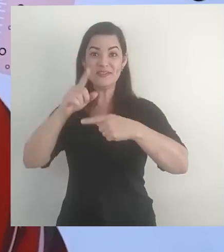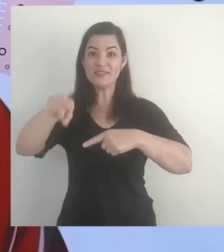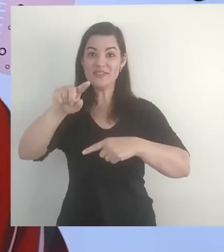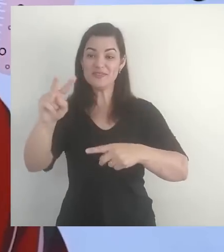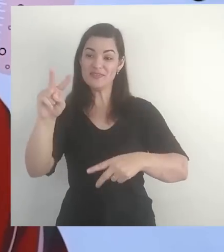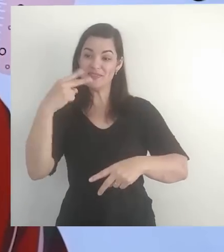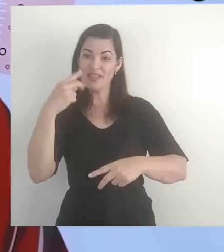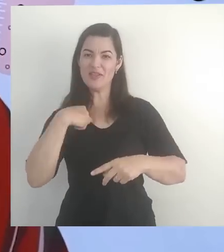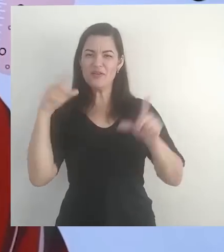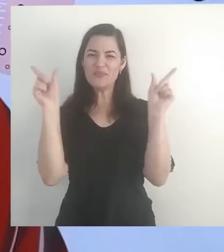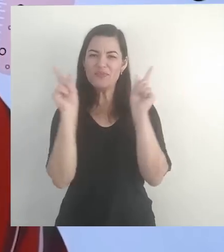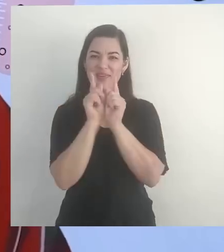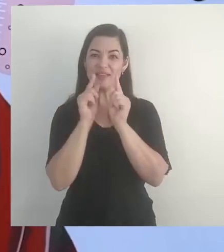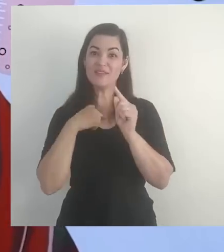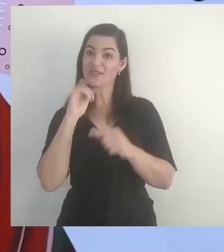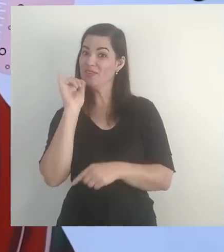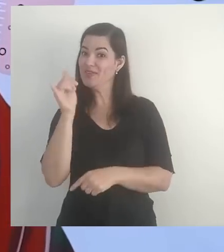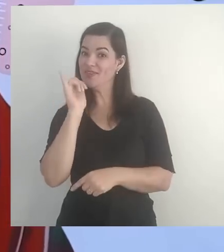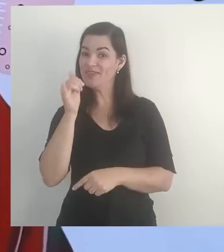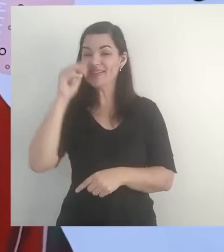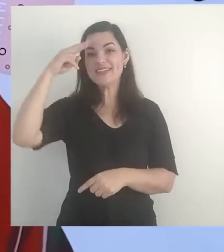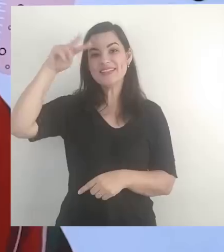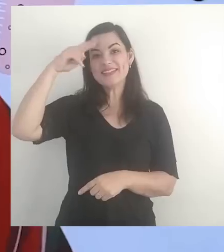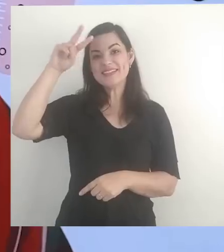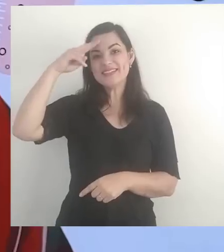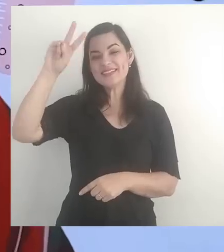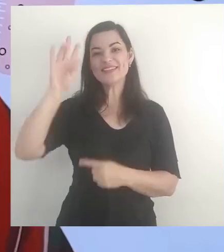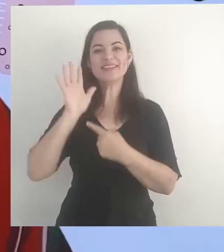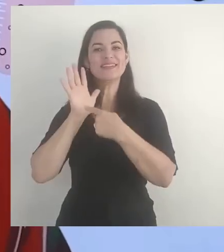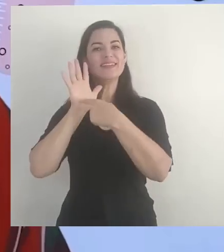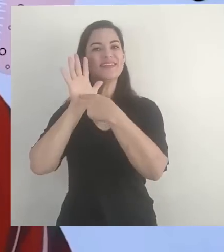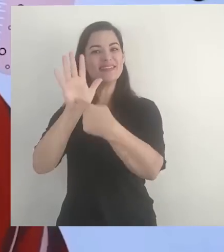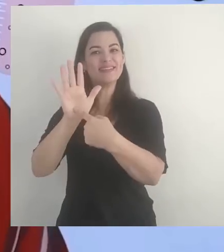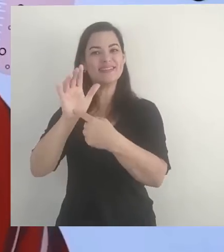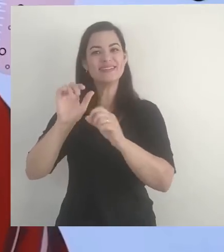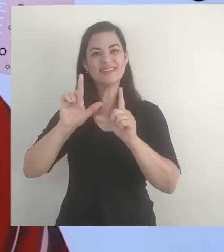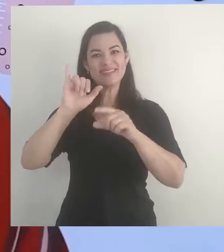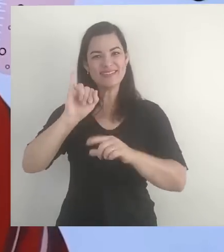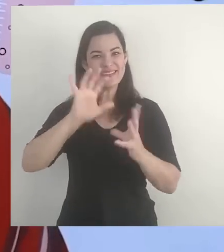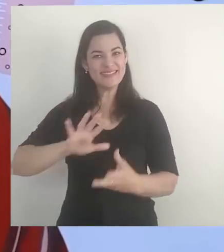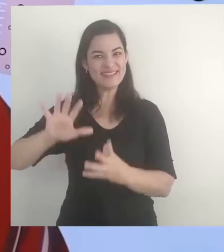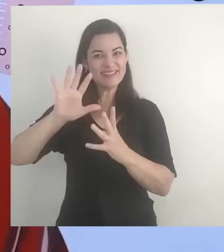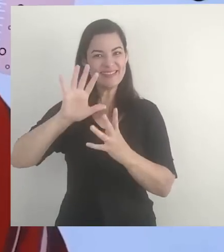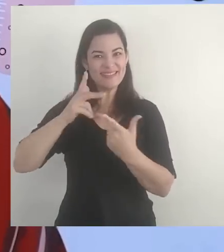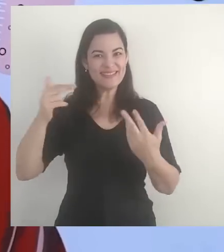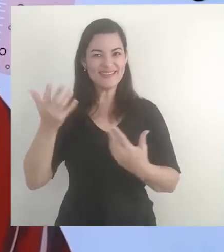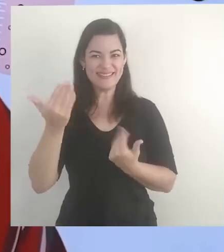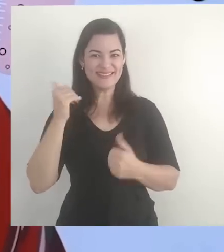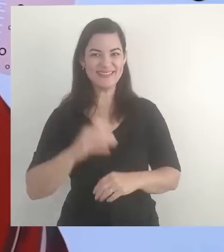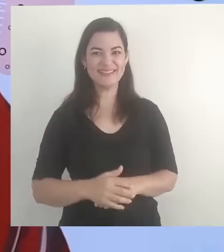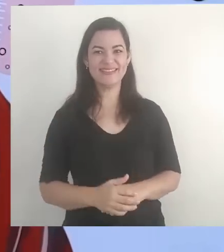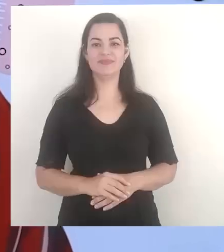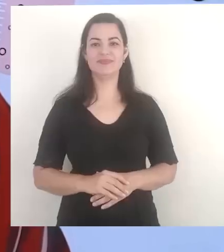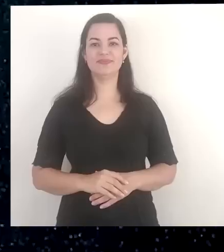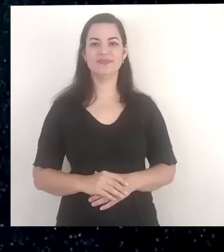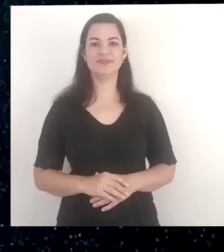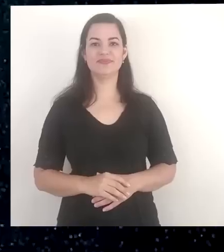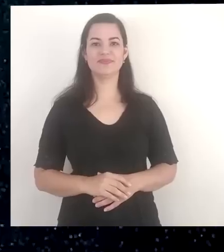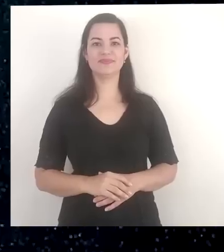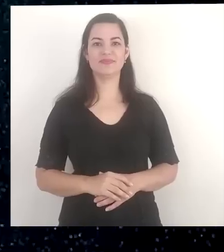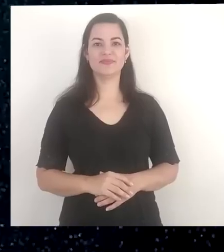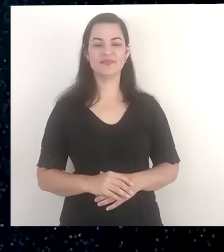vocês vão ver a Pro pequenininha, eu vou te contando essa história e te mostrando algumas imagens, tá bom? Então vem comigo.